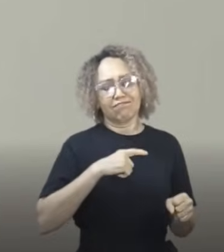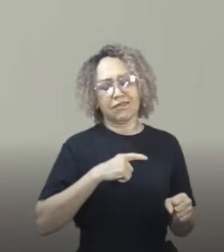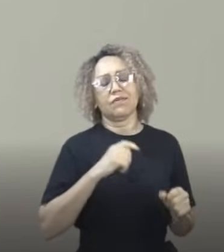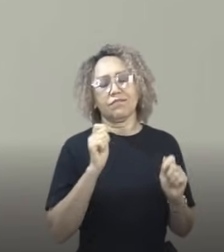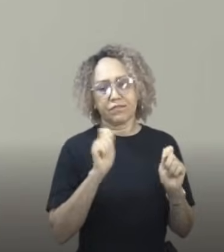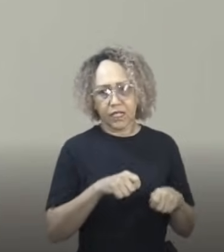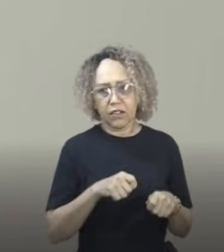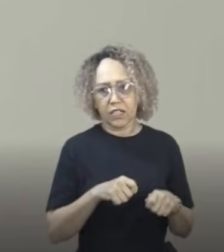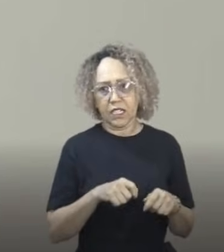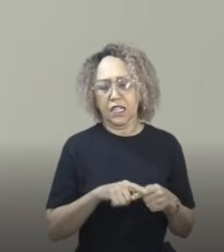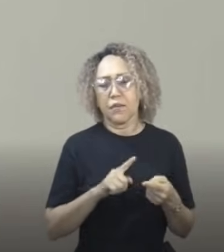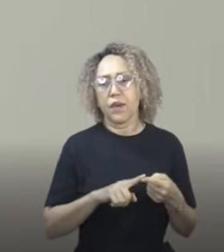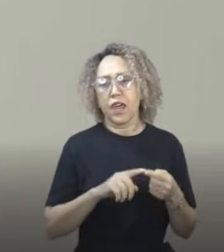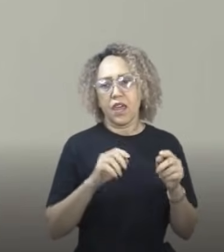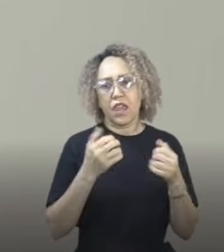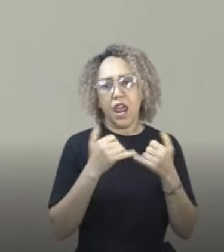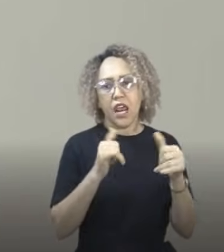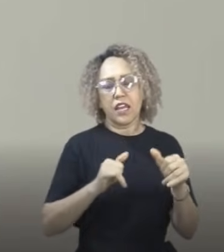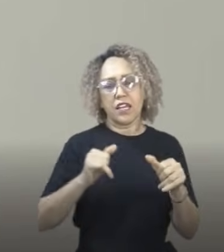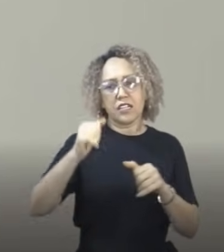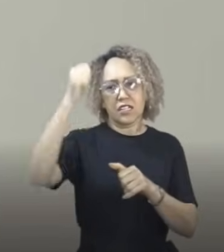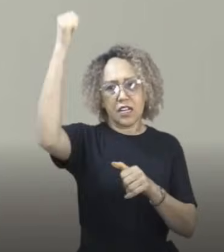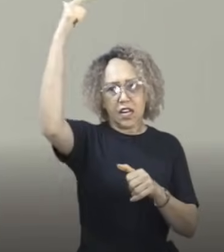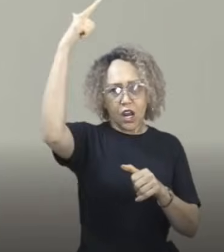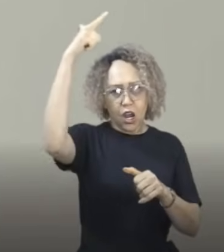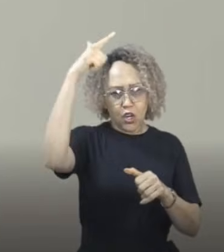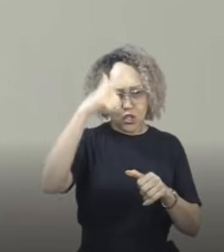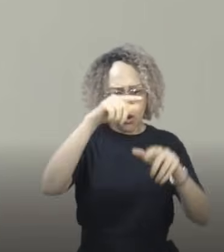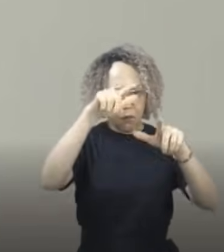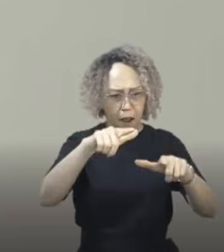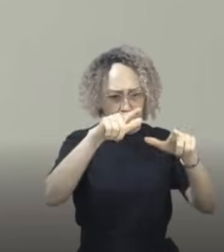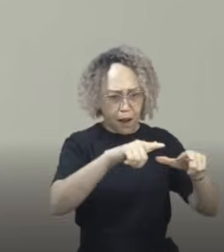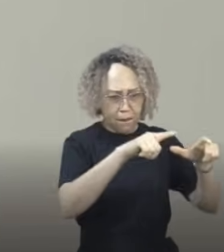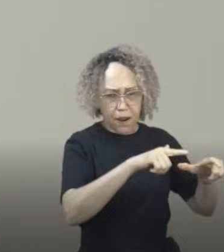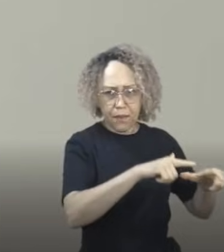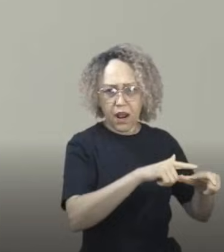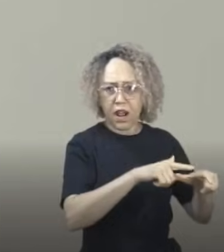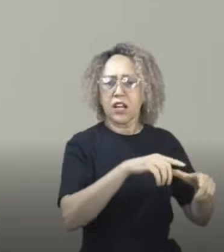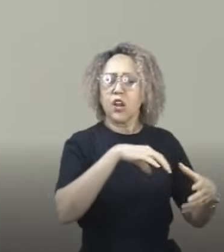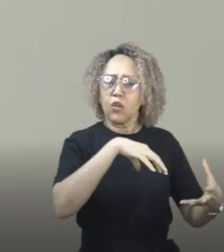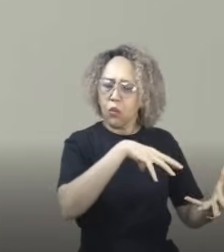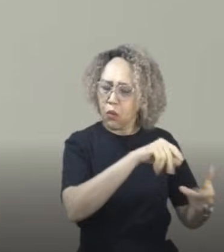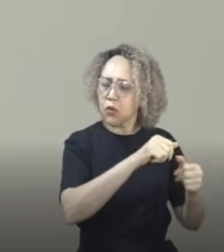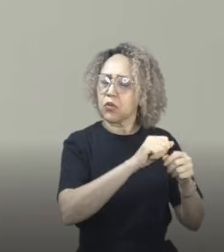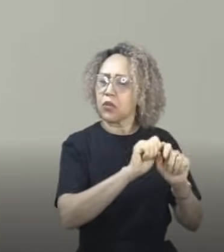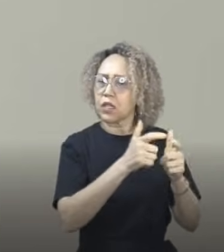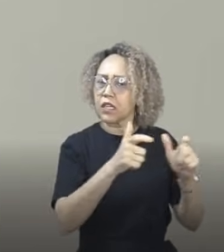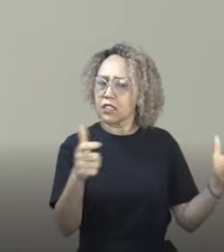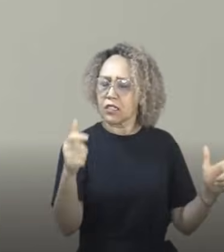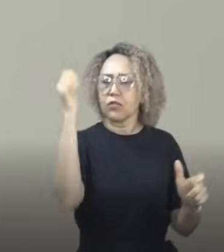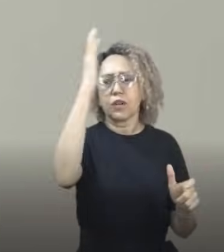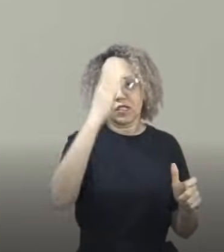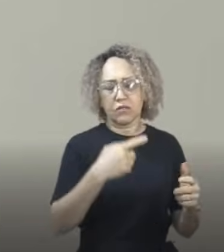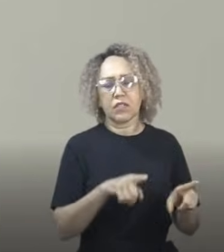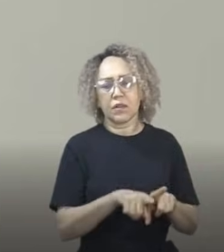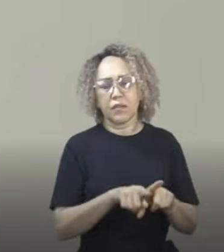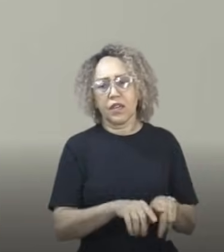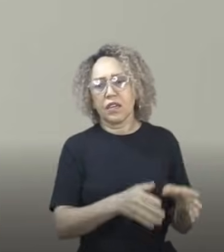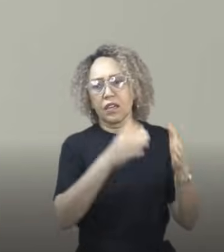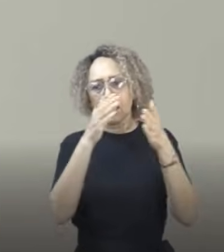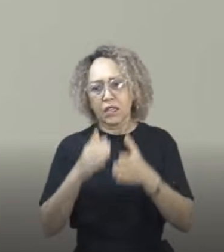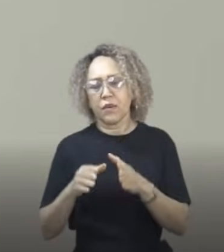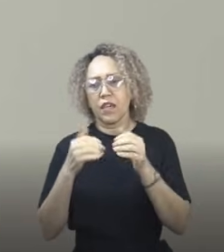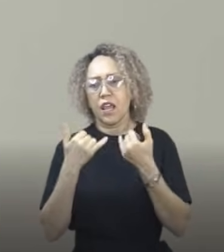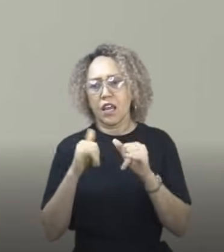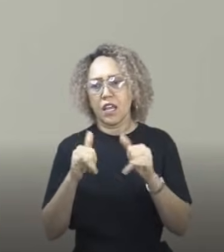de energia solar, tem avançado muito no mundo todo, o Brasil também, tá? E também de